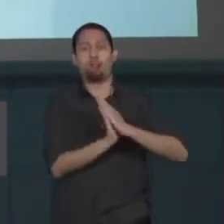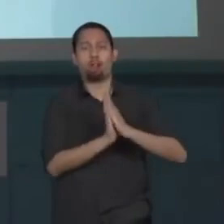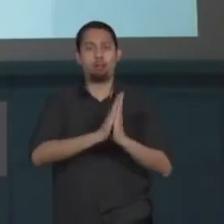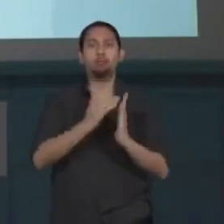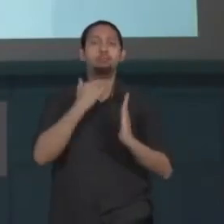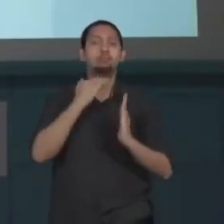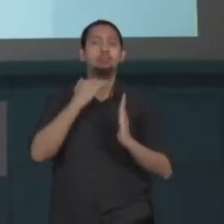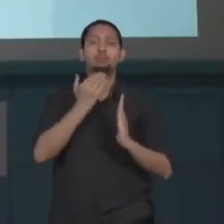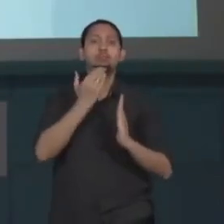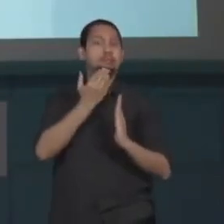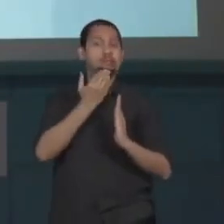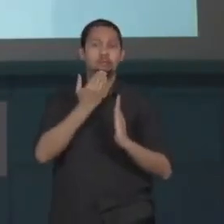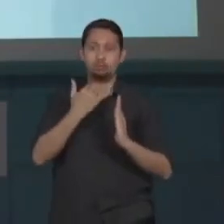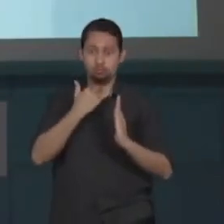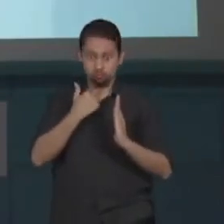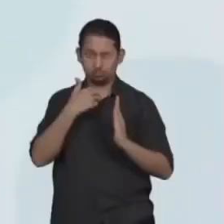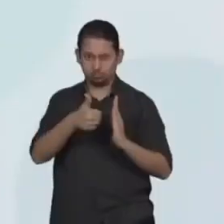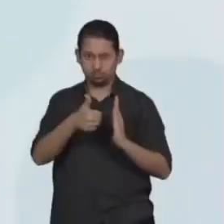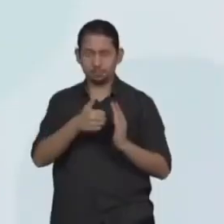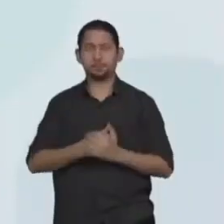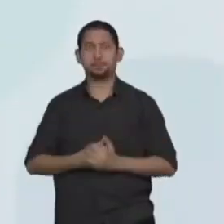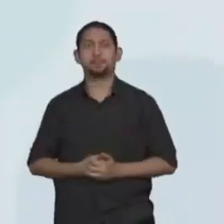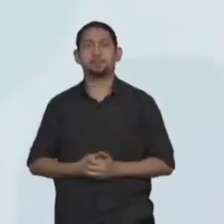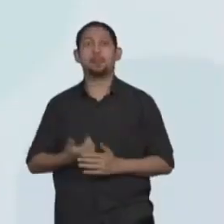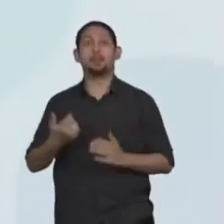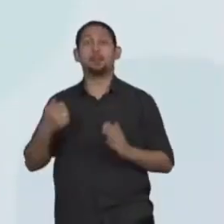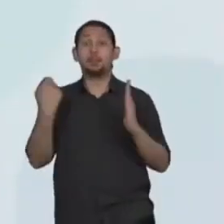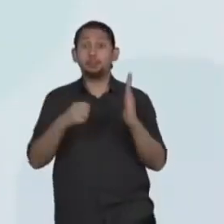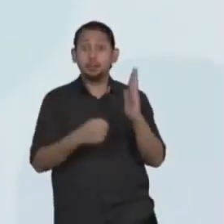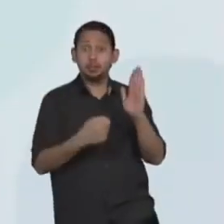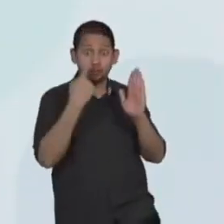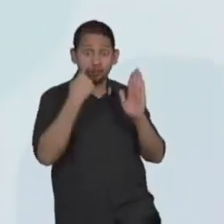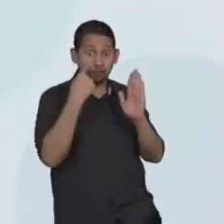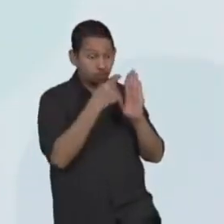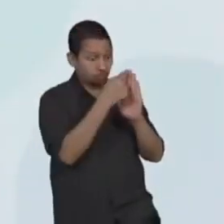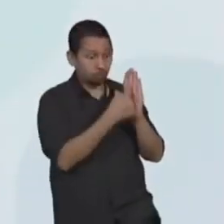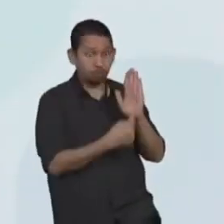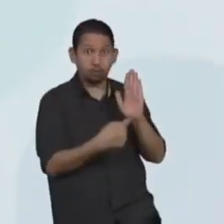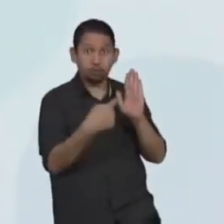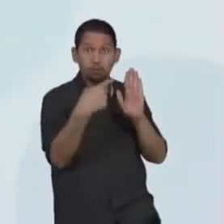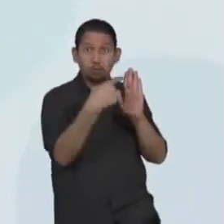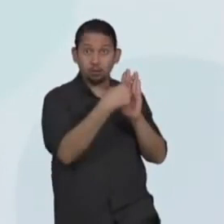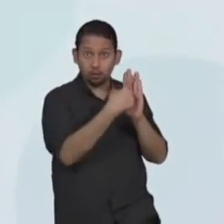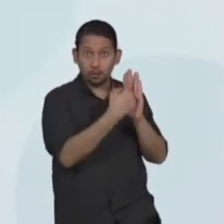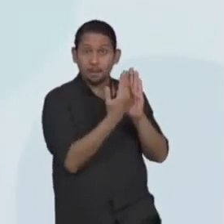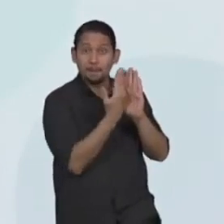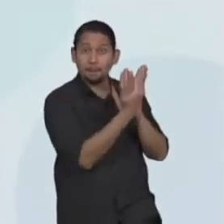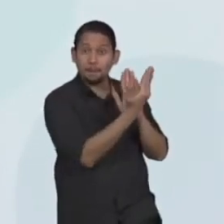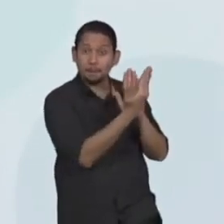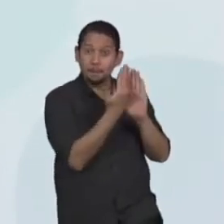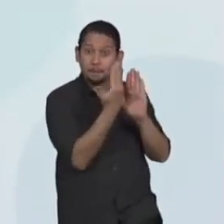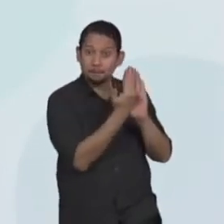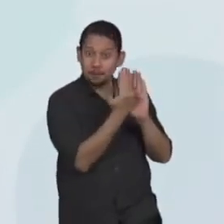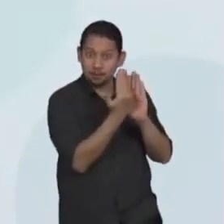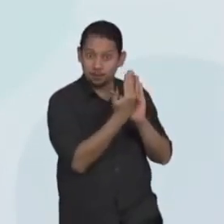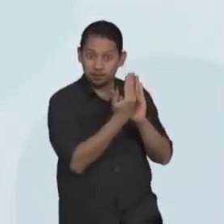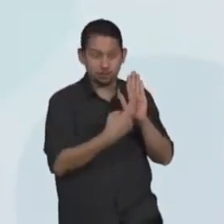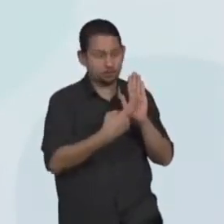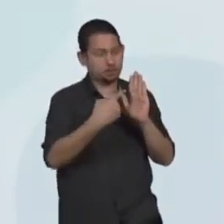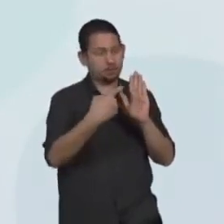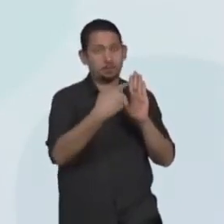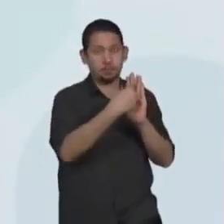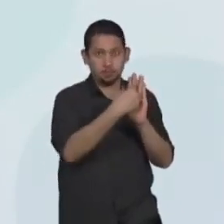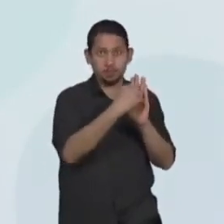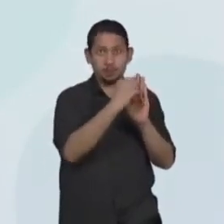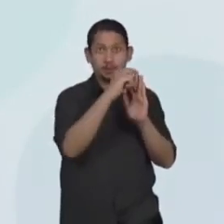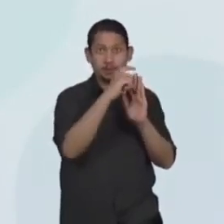ficar mole e não vai conseguir andar. Você vai marcar ali um pontinho ali bem no meio e vai dar uma distância de